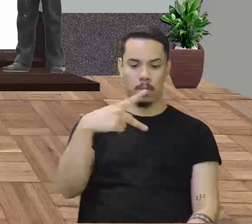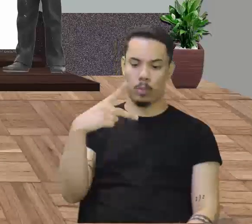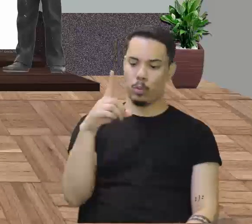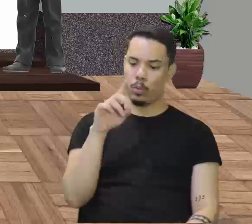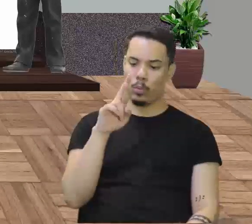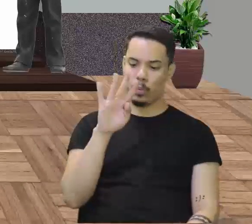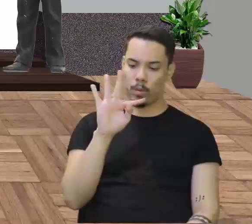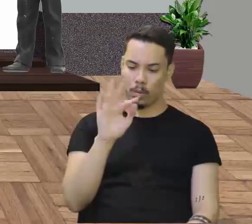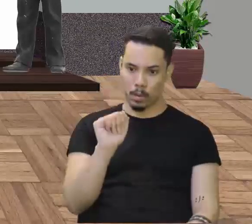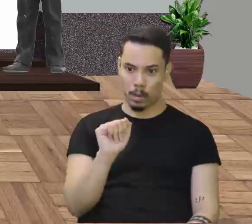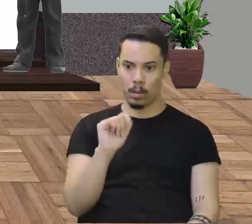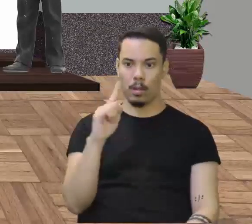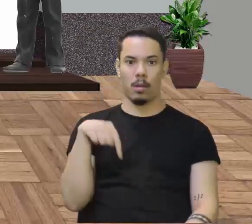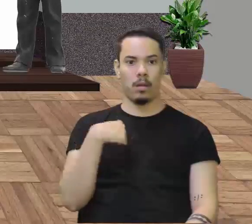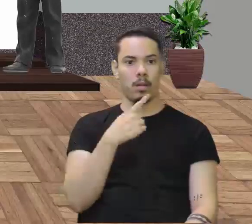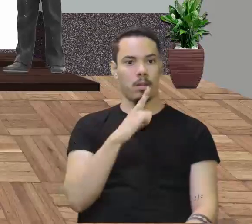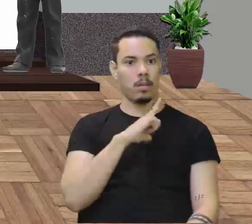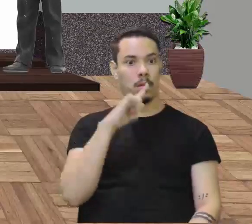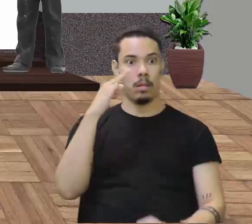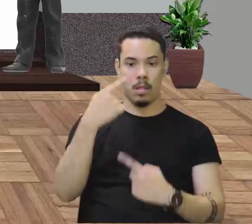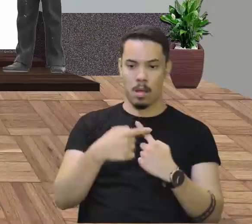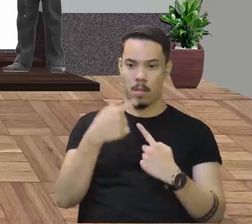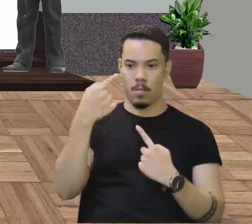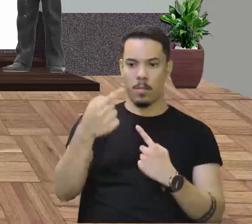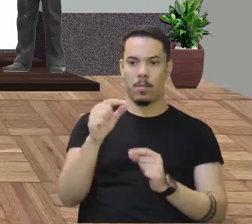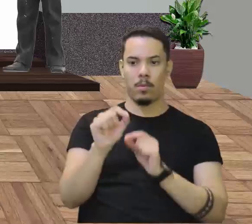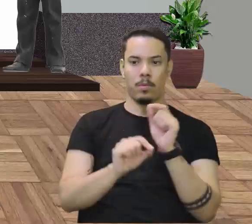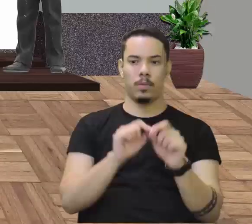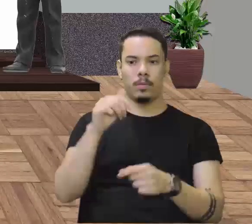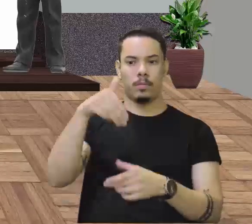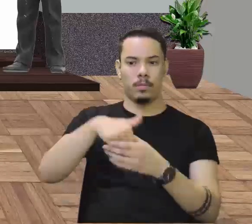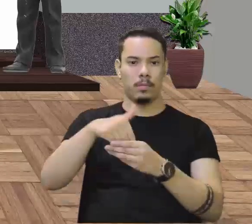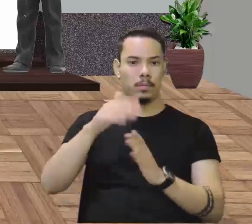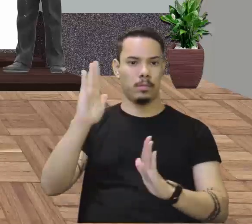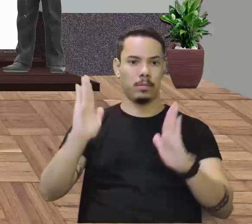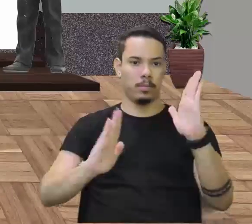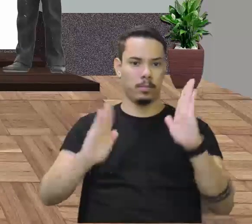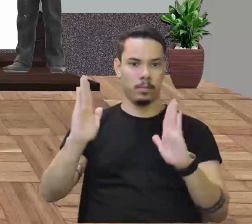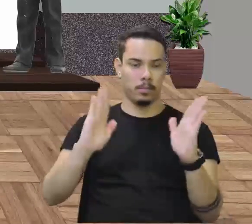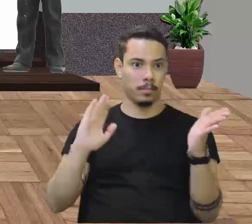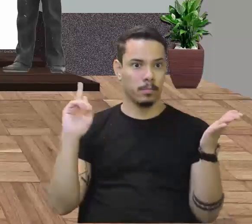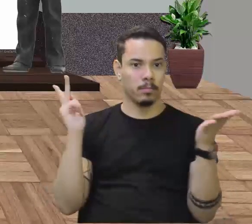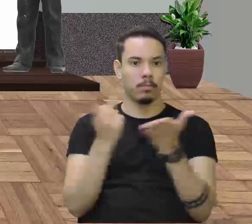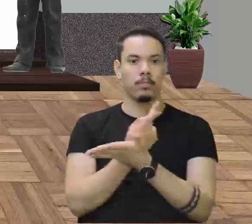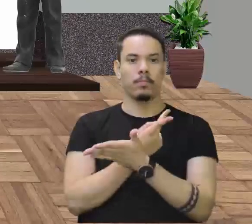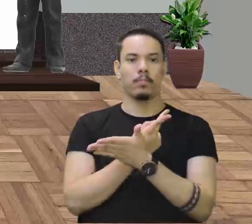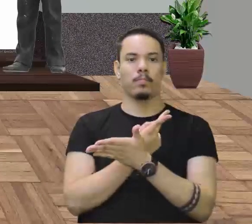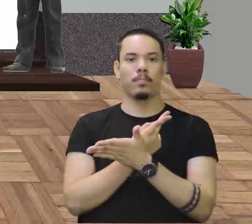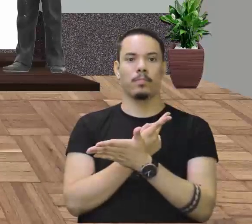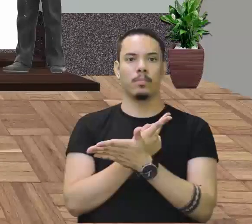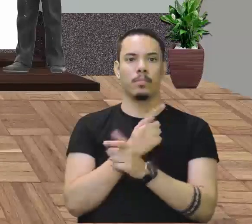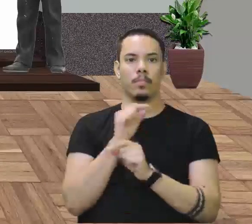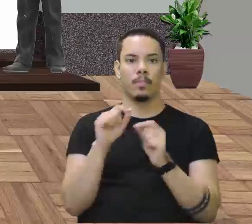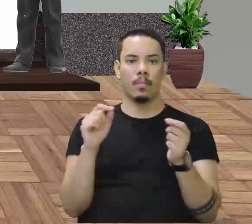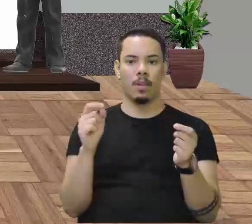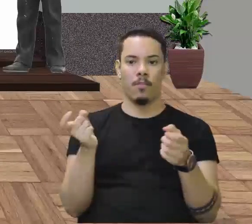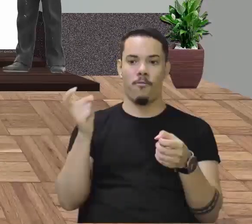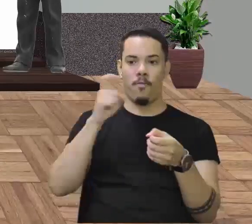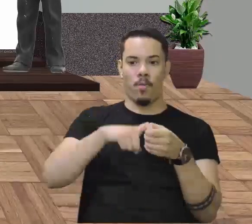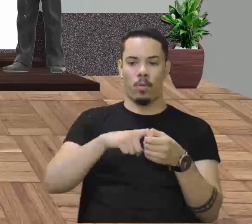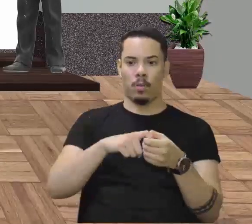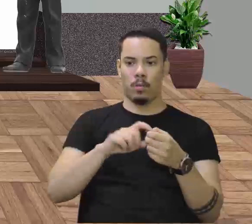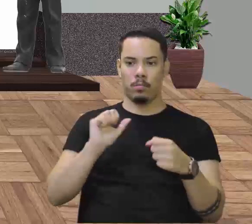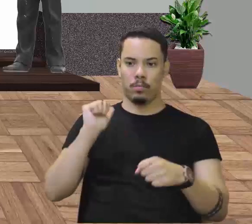Depois, nós temos aí a eleição acontecendo e Getúlio Vargas volta para o